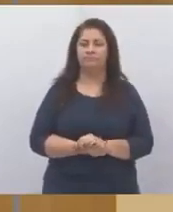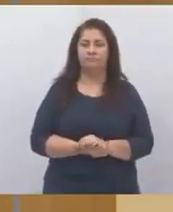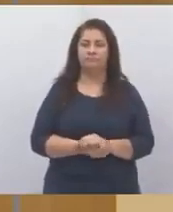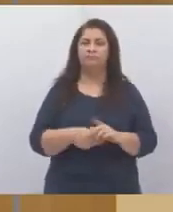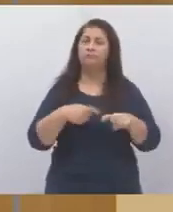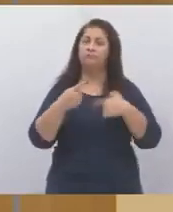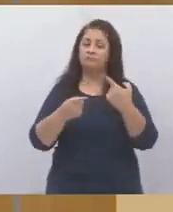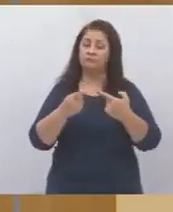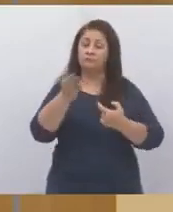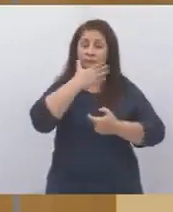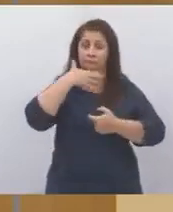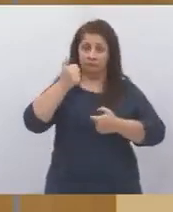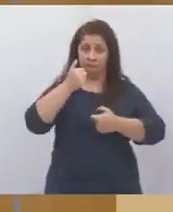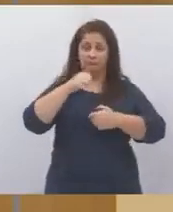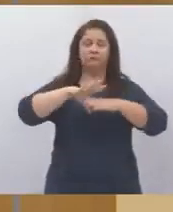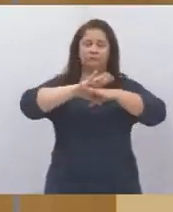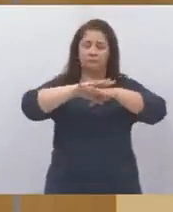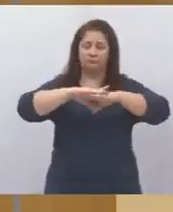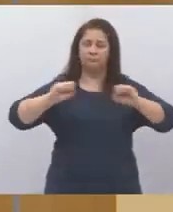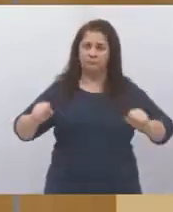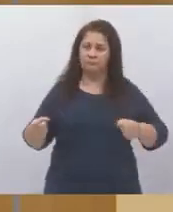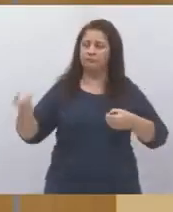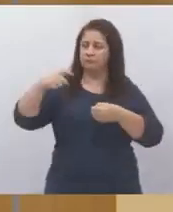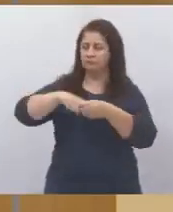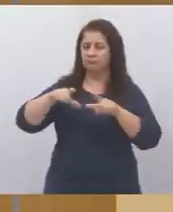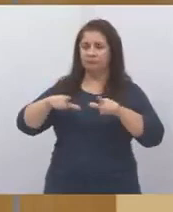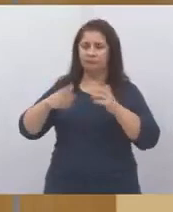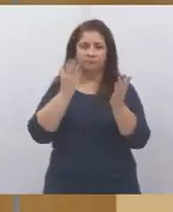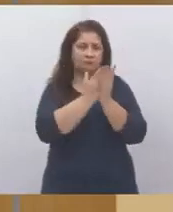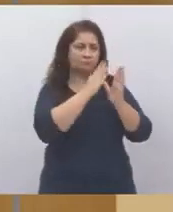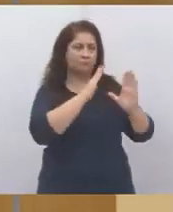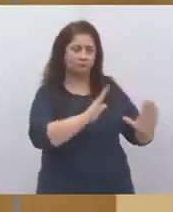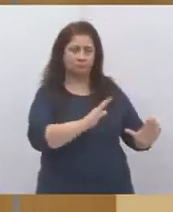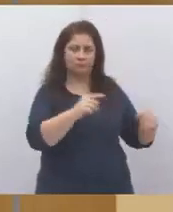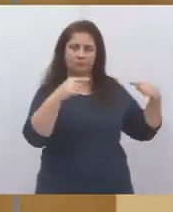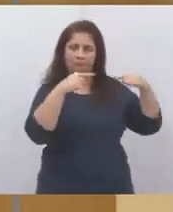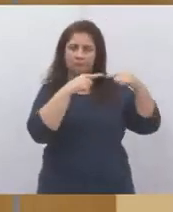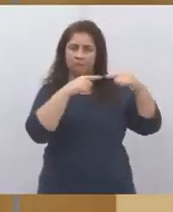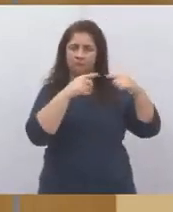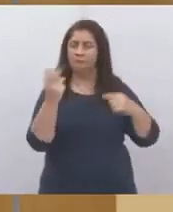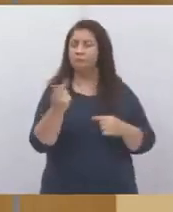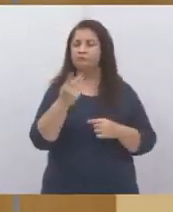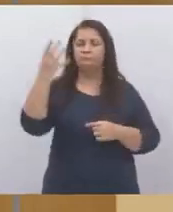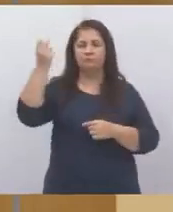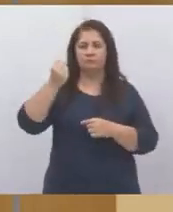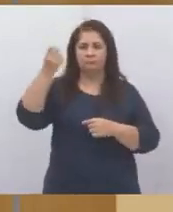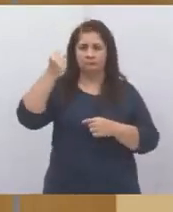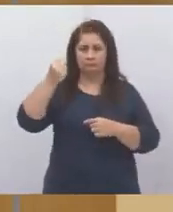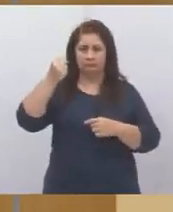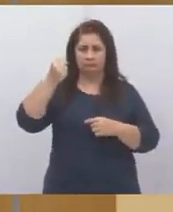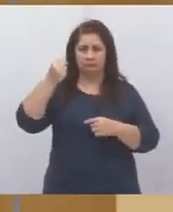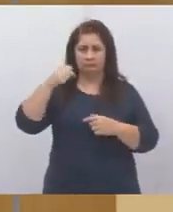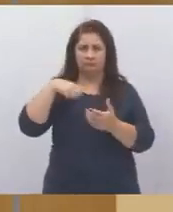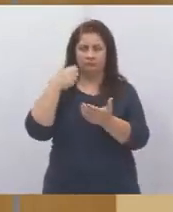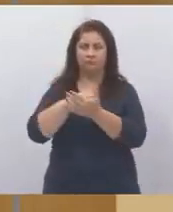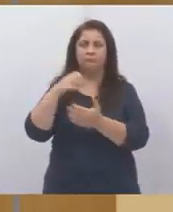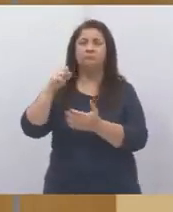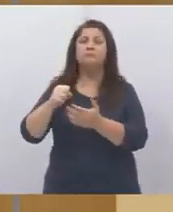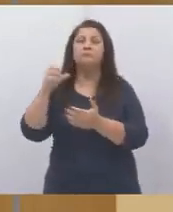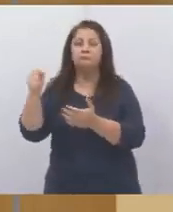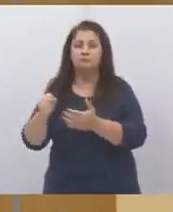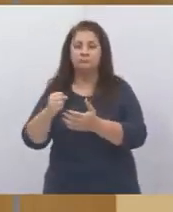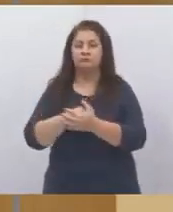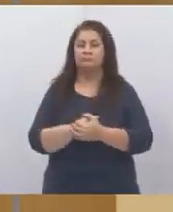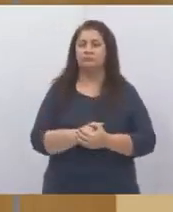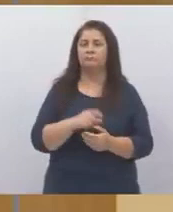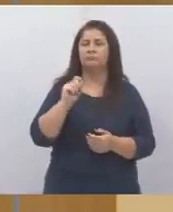volta a trabalhar excesso auxílio-doença esses dois benefícios são previdenciários são pagos pelo INSS o que acontece